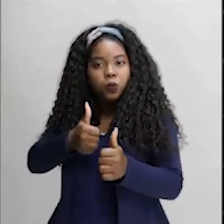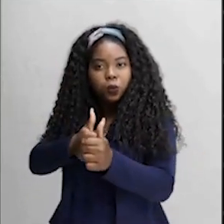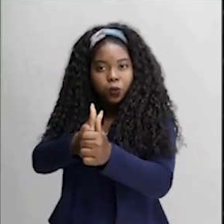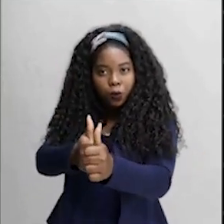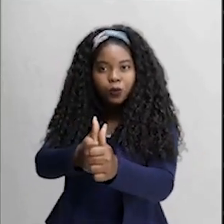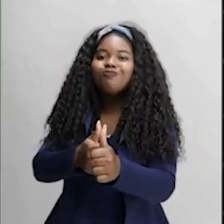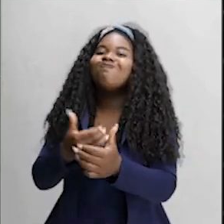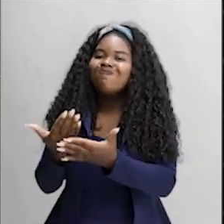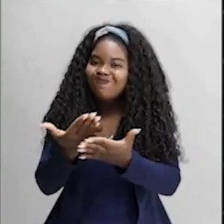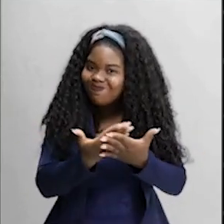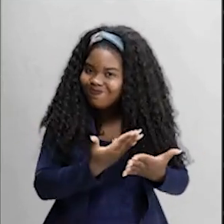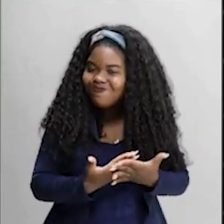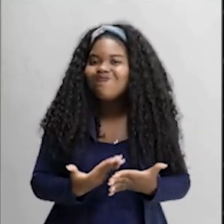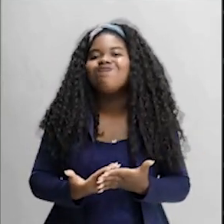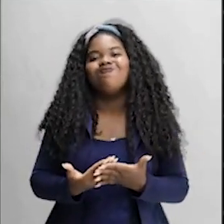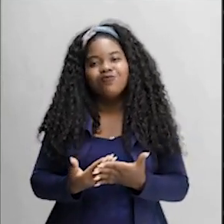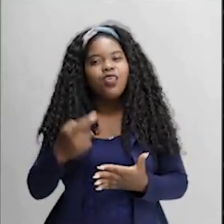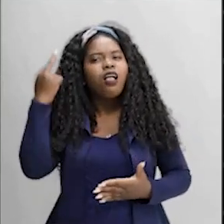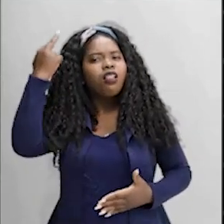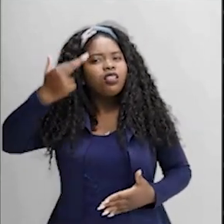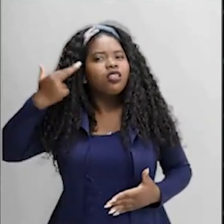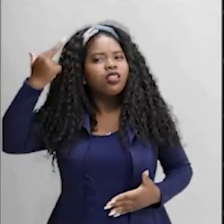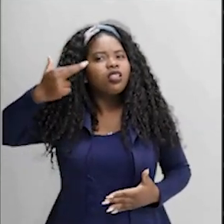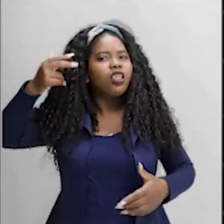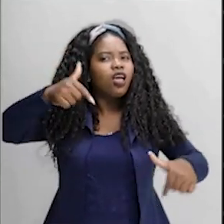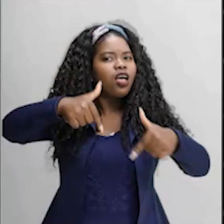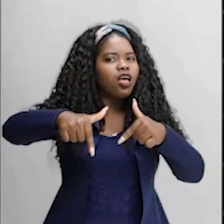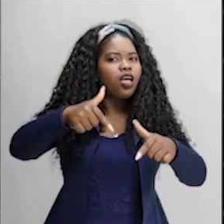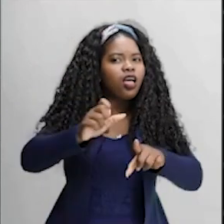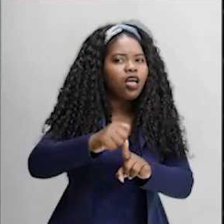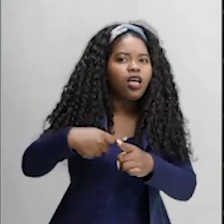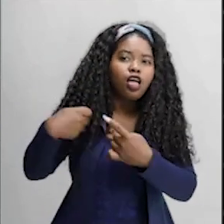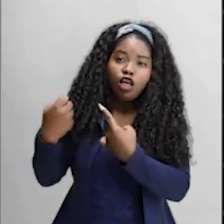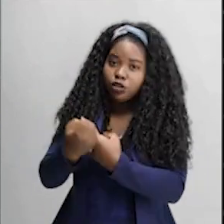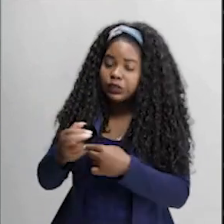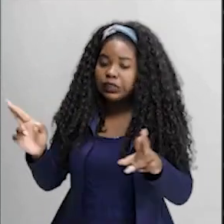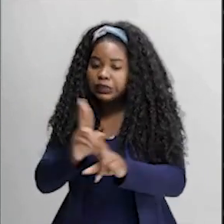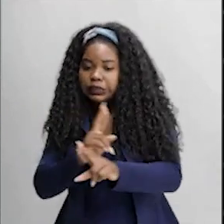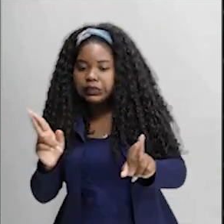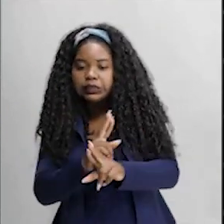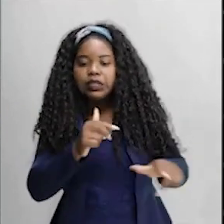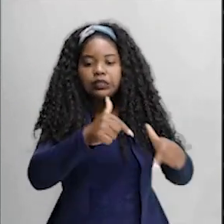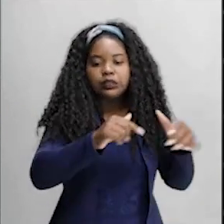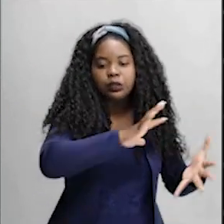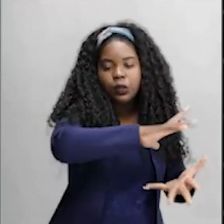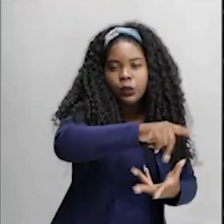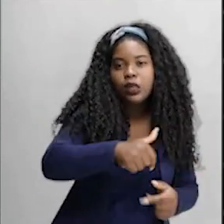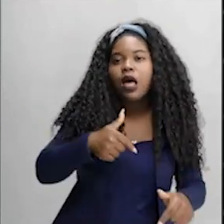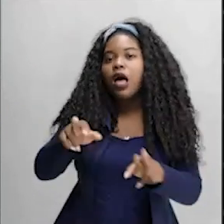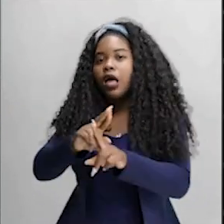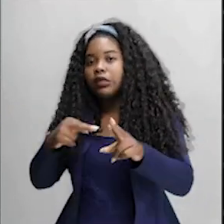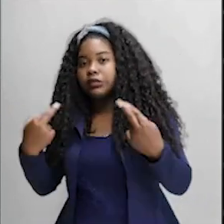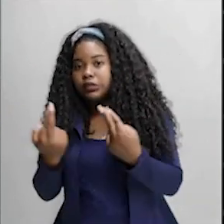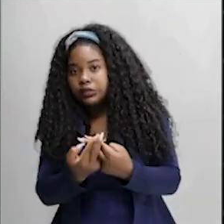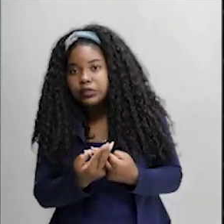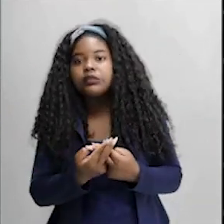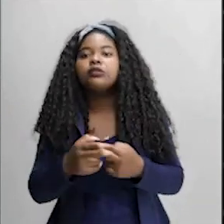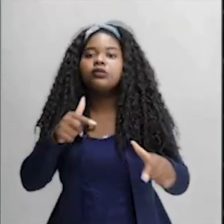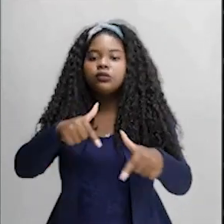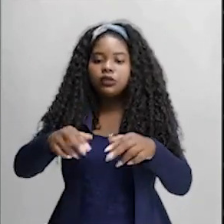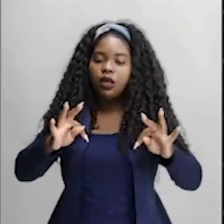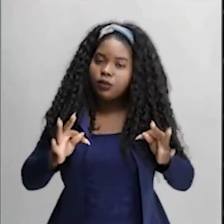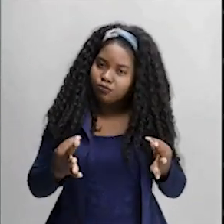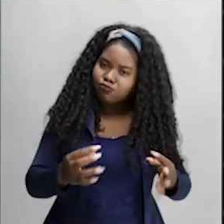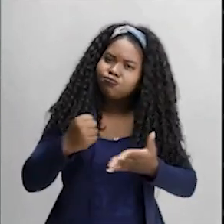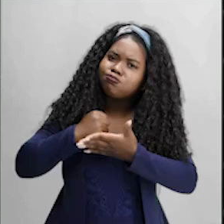as nossas aulas, as nossas reflexões sobre trabalho e sociedade, as relações de trabalho no mundo, as relações de trabalho e tecnologia.